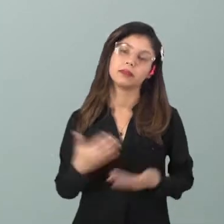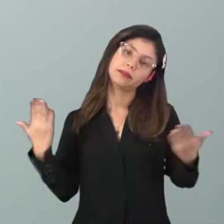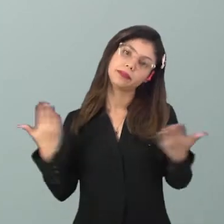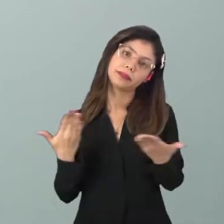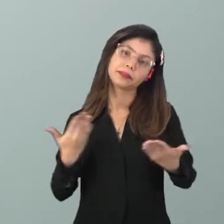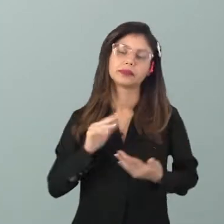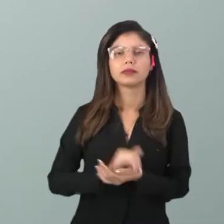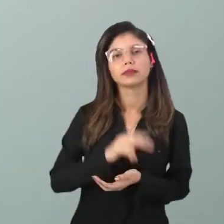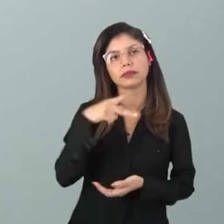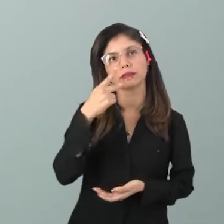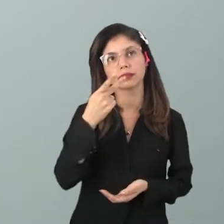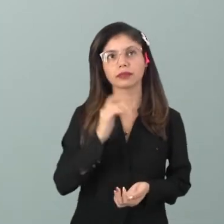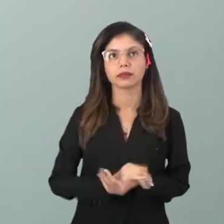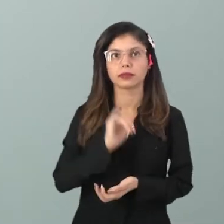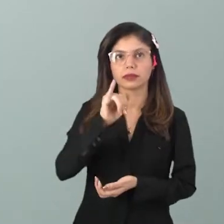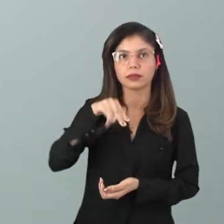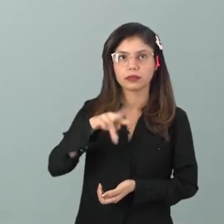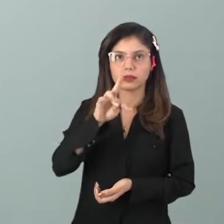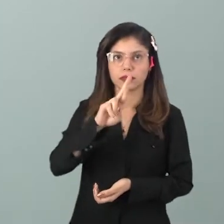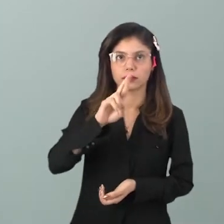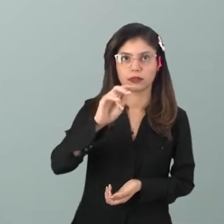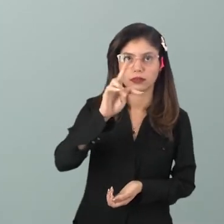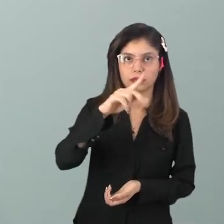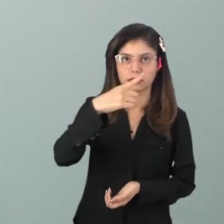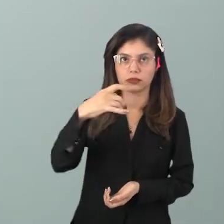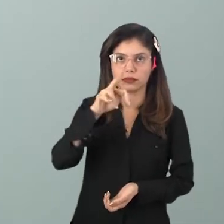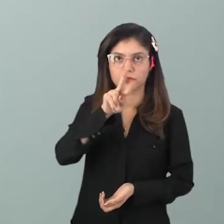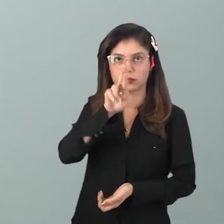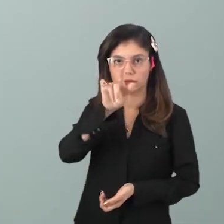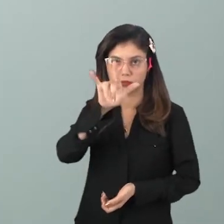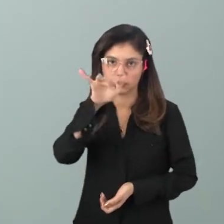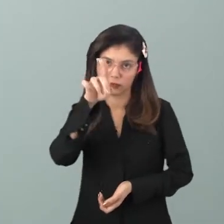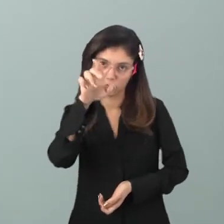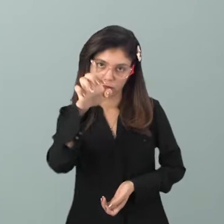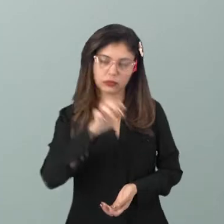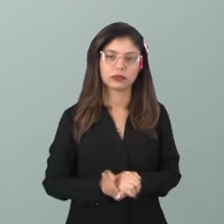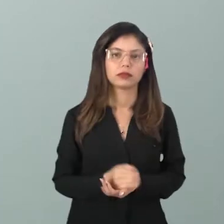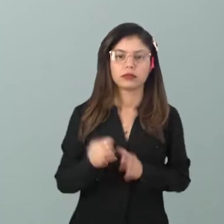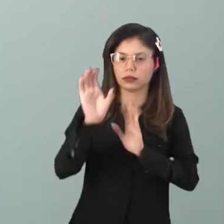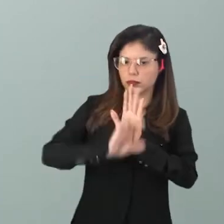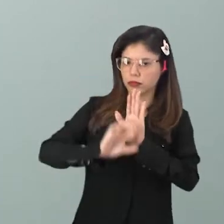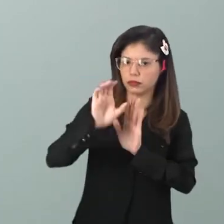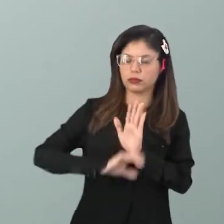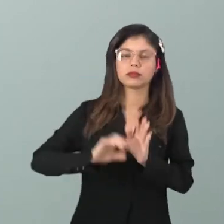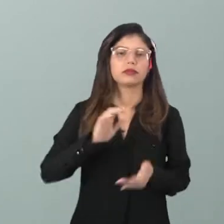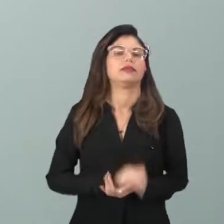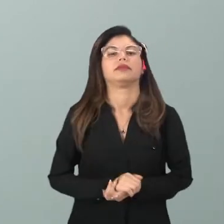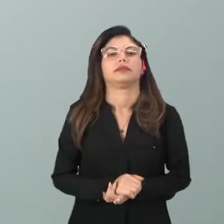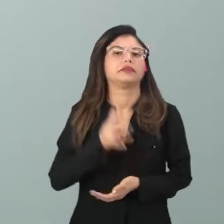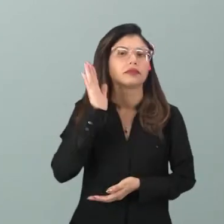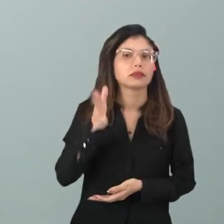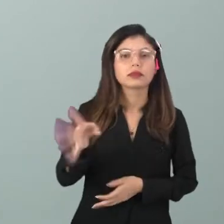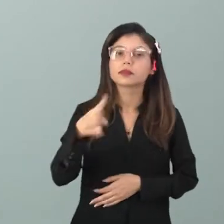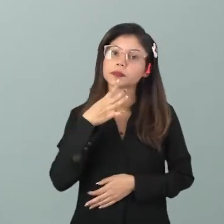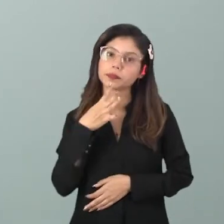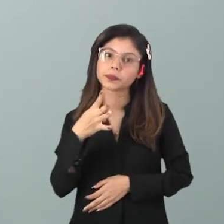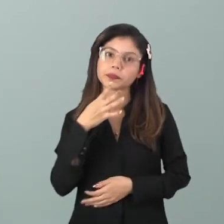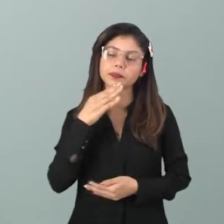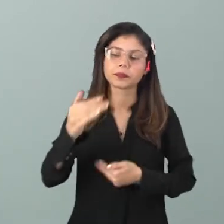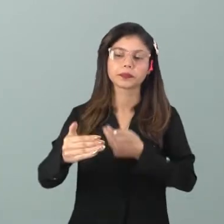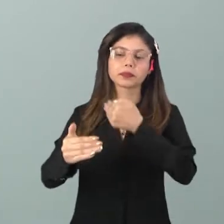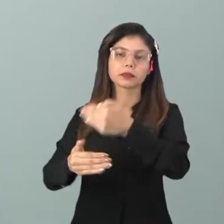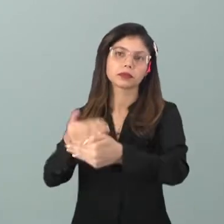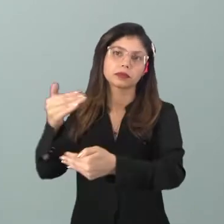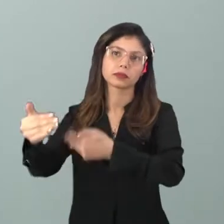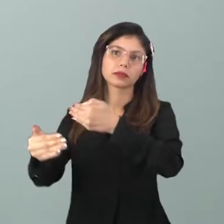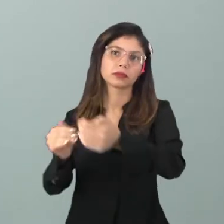Hoje nós vamos falar sobre a intertextualidade. Esse é um conteúdo que vocês já vêm conhecendo no